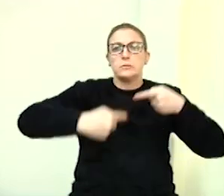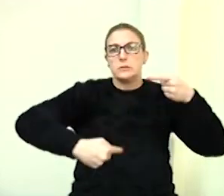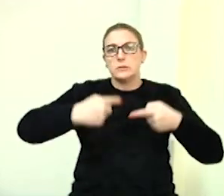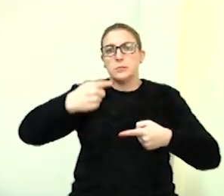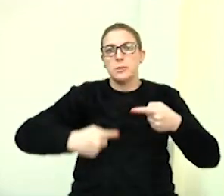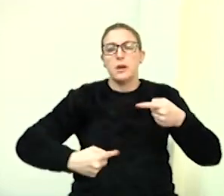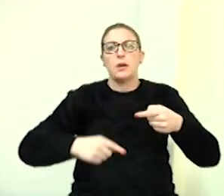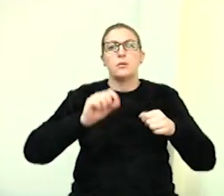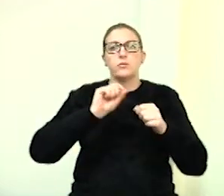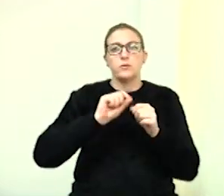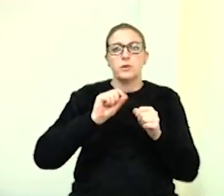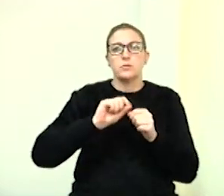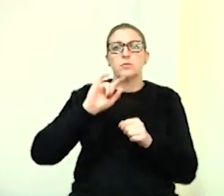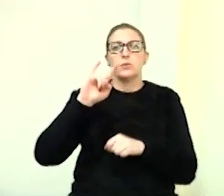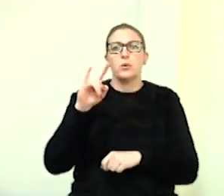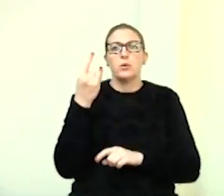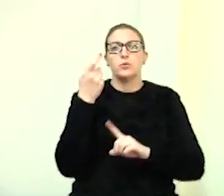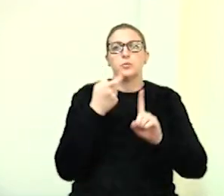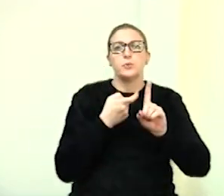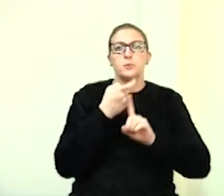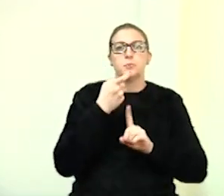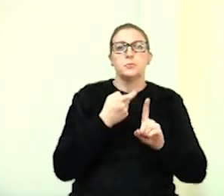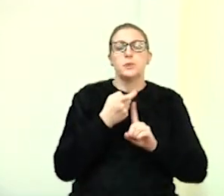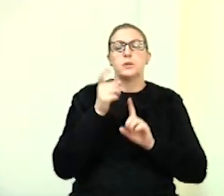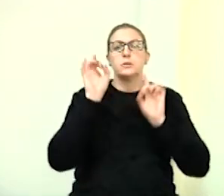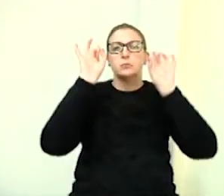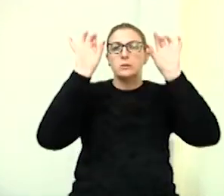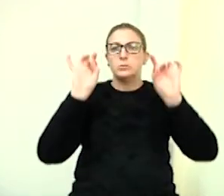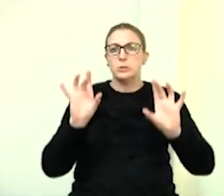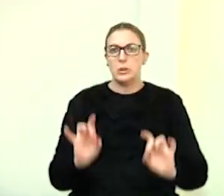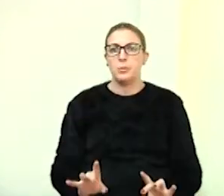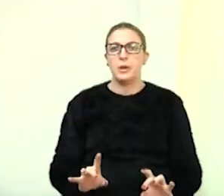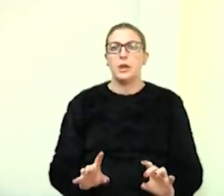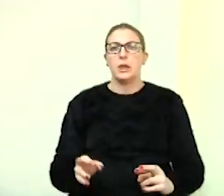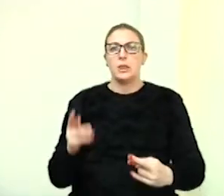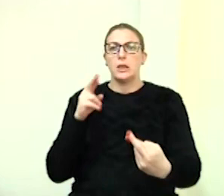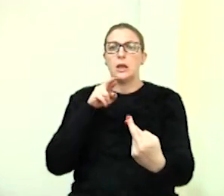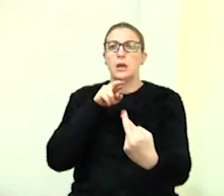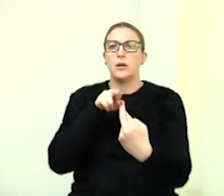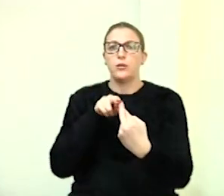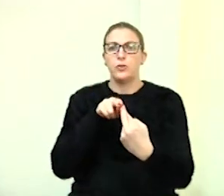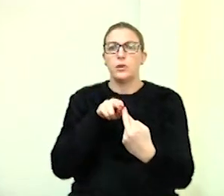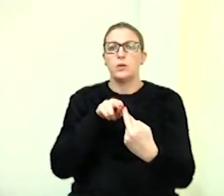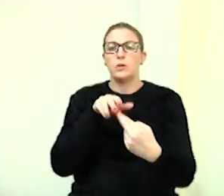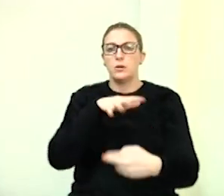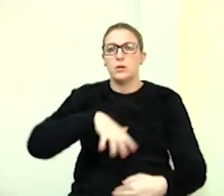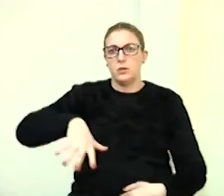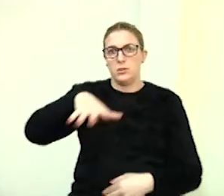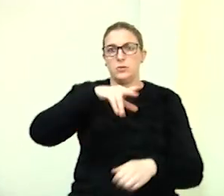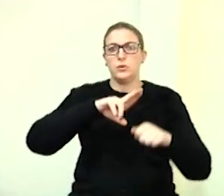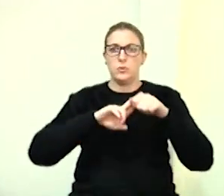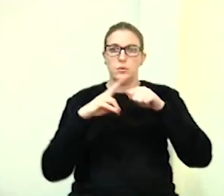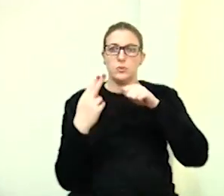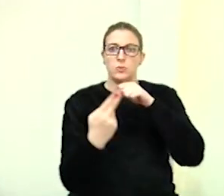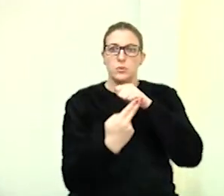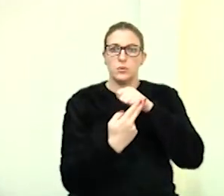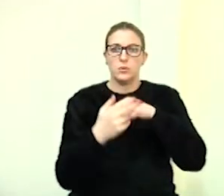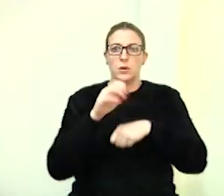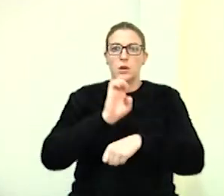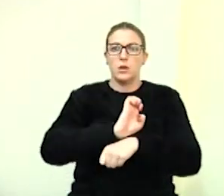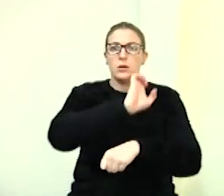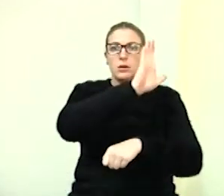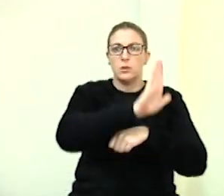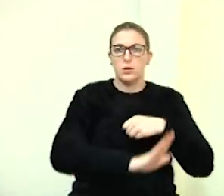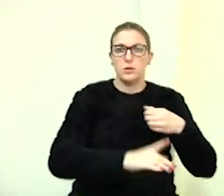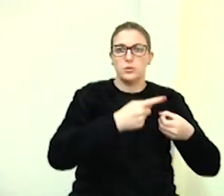últimos meses, especialmente referente à região Alto Uruguai, município de Erechim, e que parte